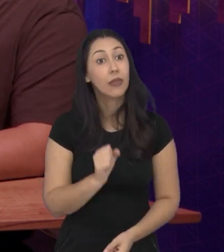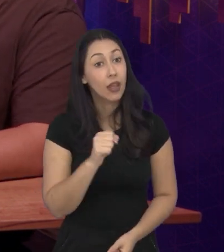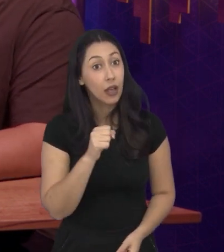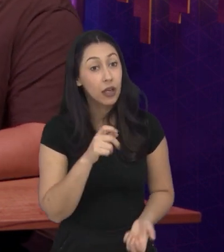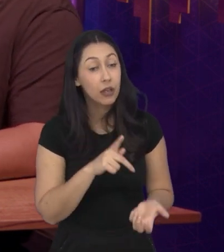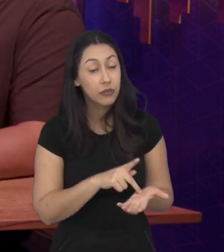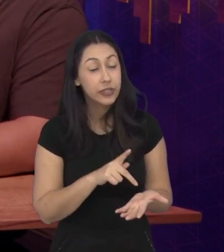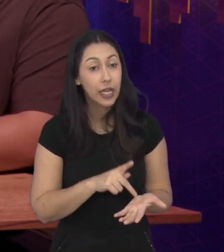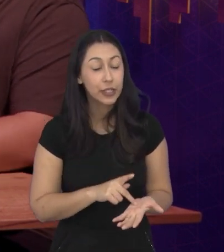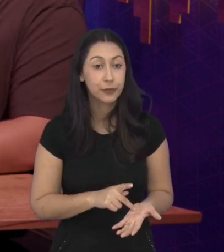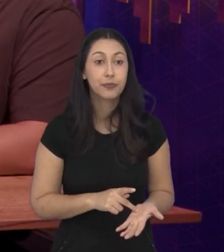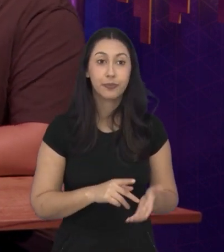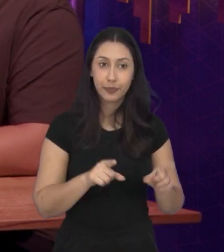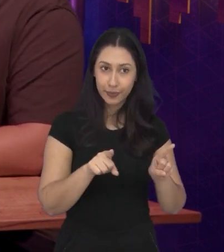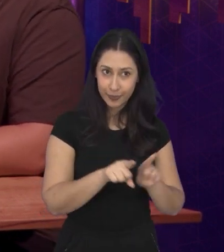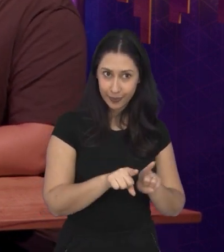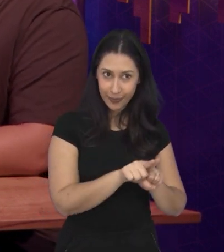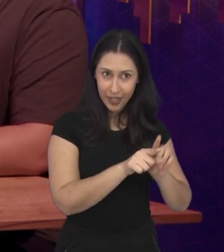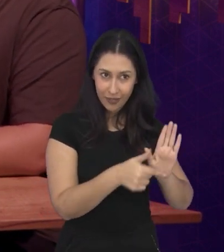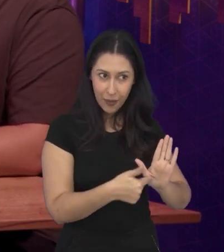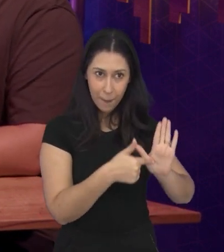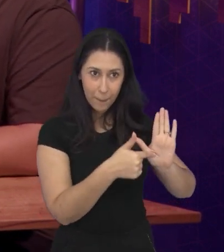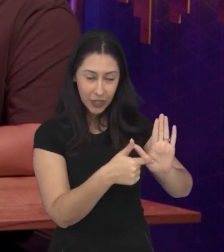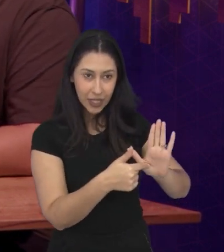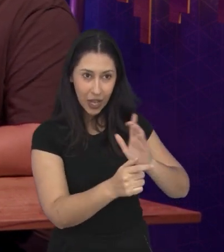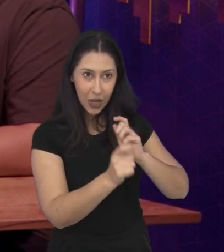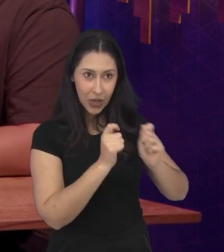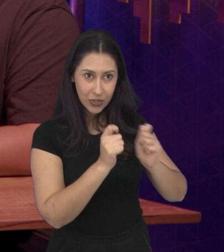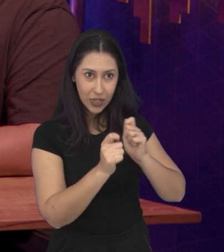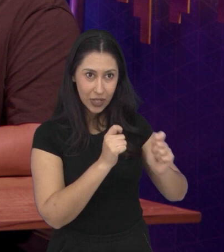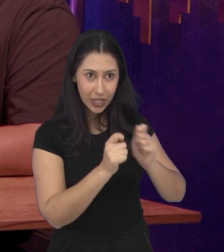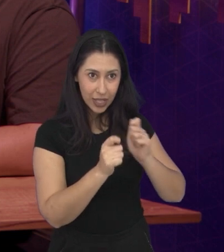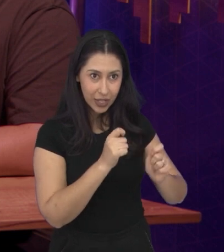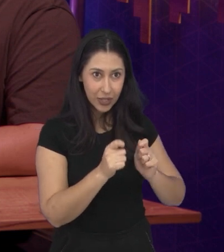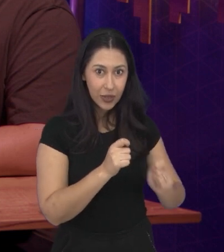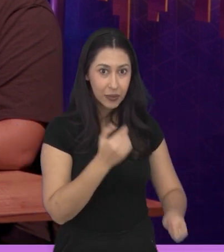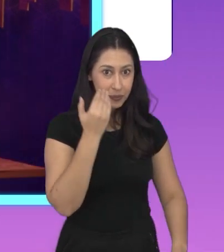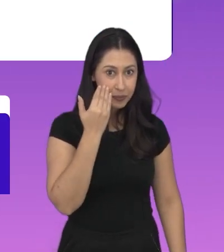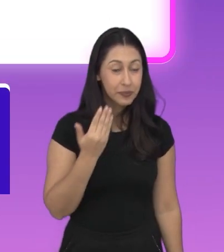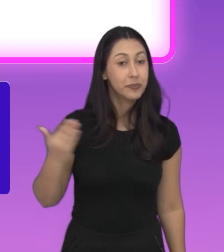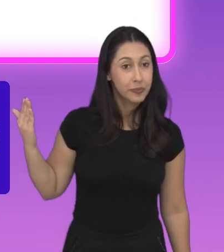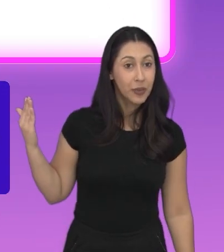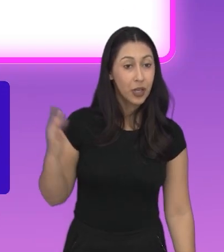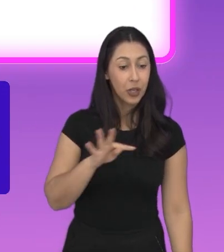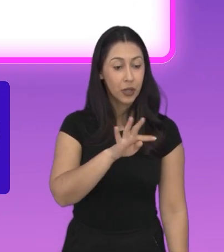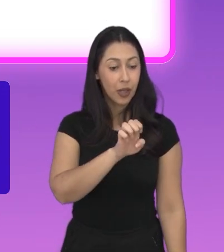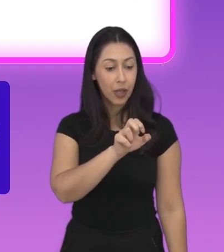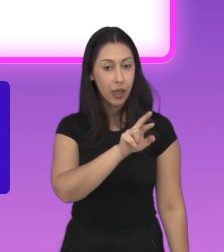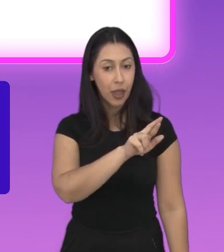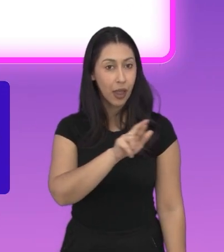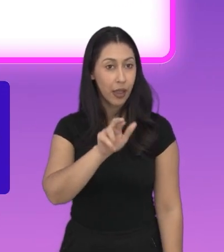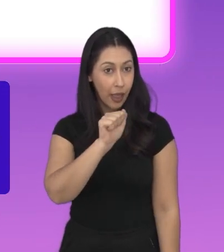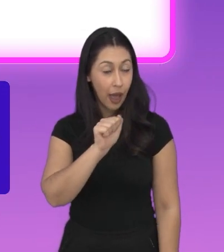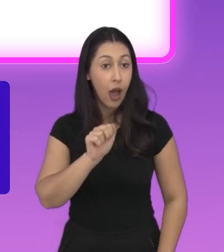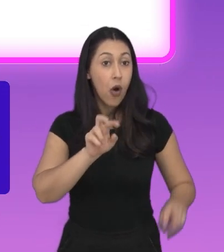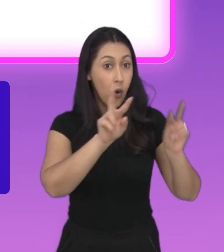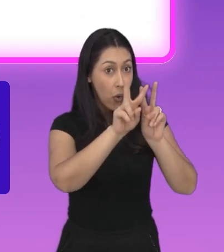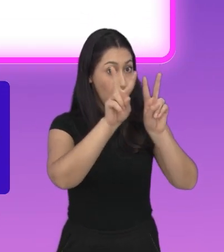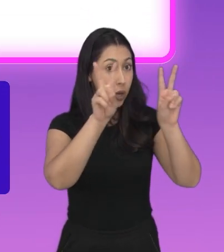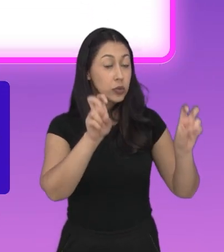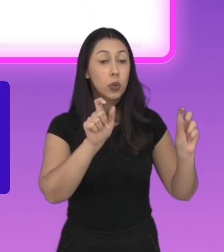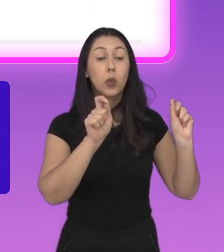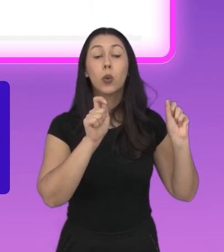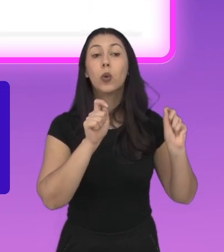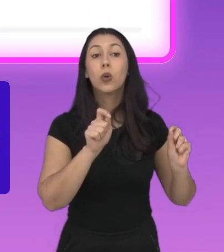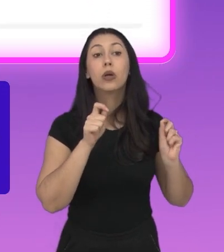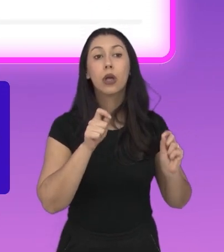questões, né? Sim, exatamente. Vou trazer aqui, então, de novo a matéria do Portal Terra aqui, que fala sobre o título dessa matéria, até para quem